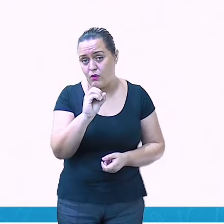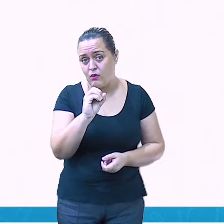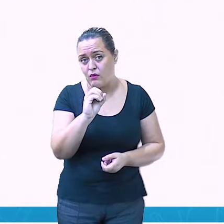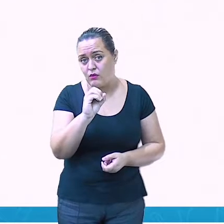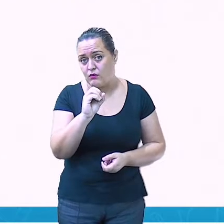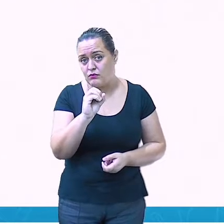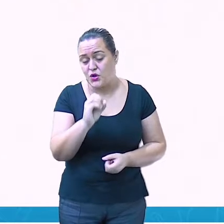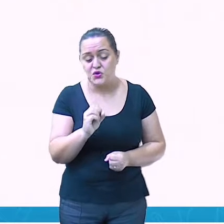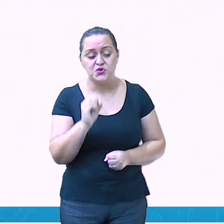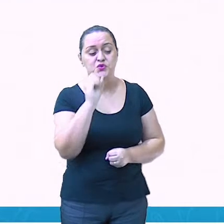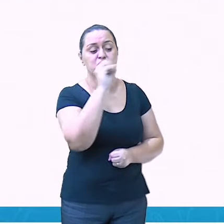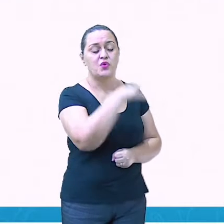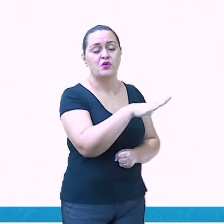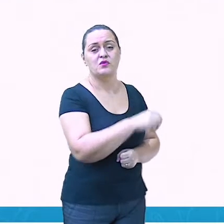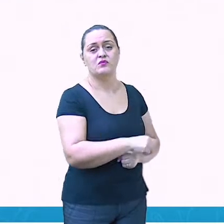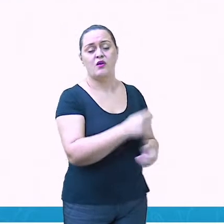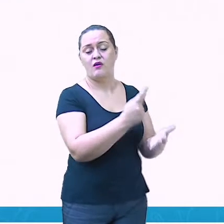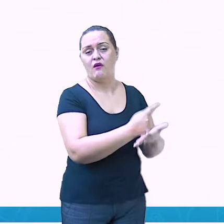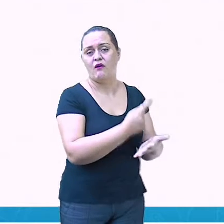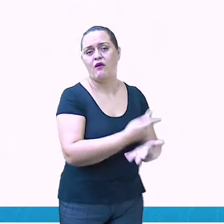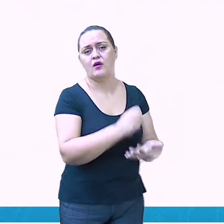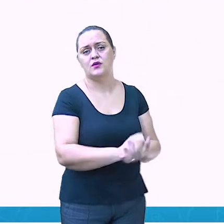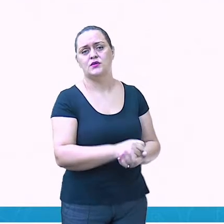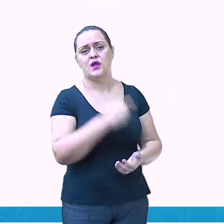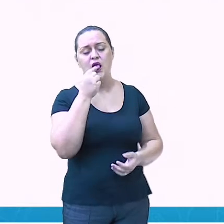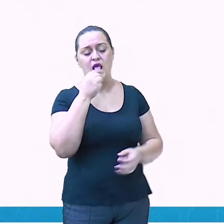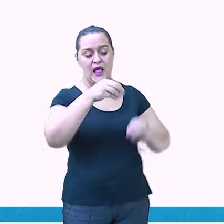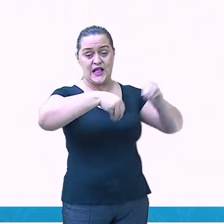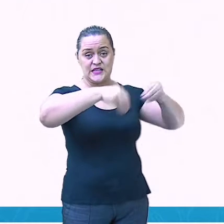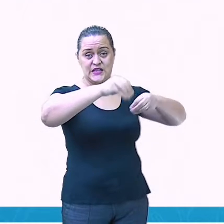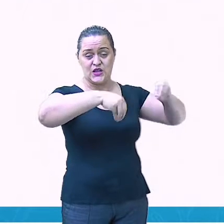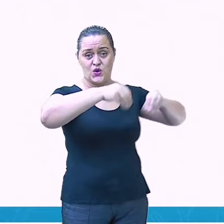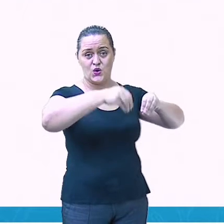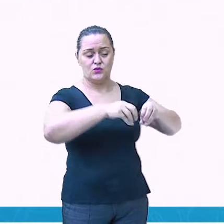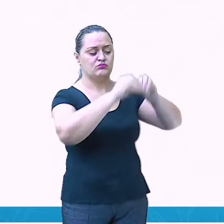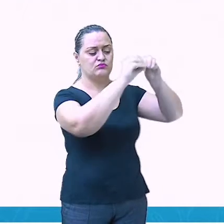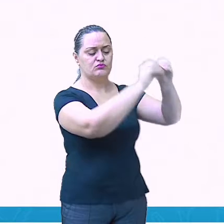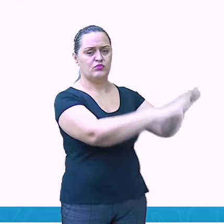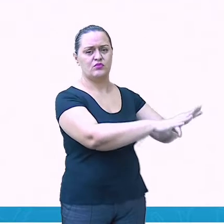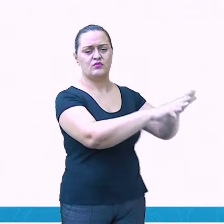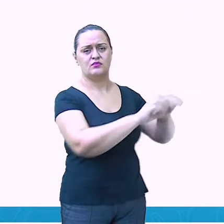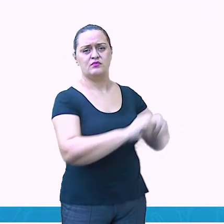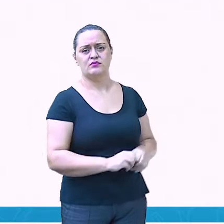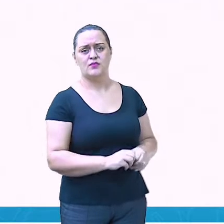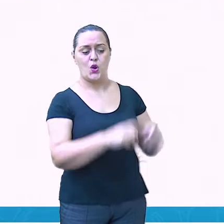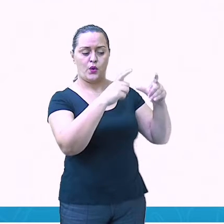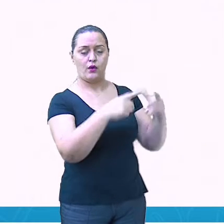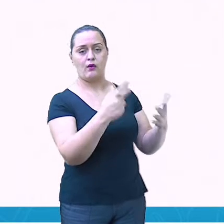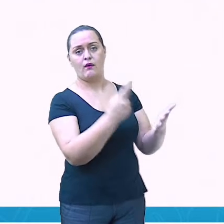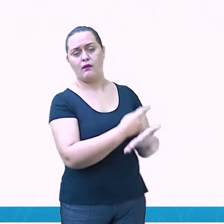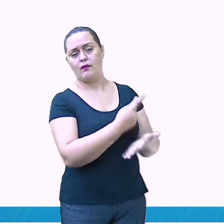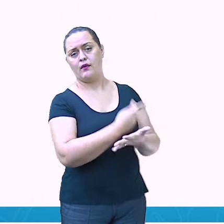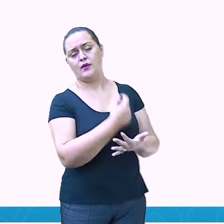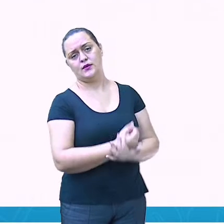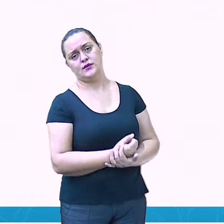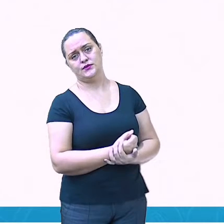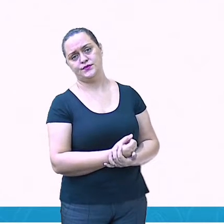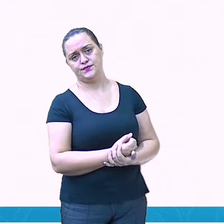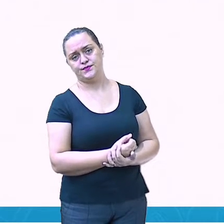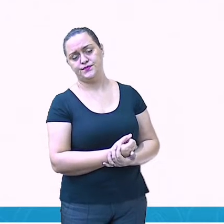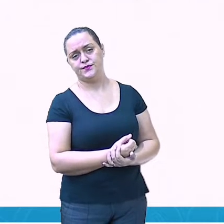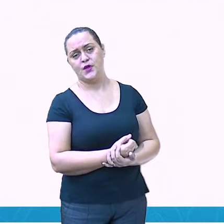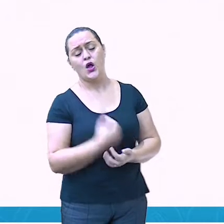descarta de maneira errada. Isso tudo é poluição. E a gente tem que pensar um pouquinho como eu posso